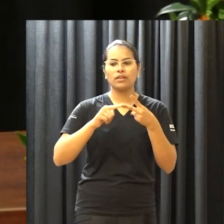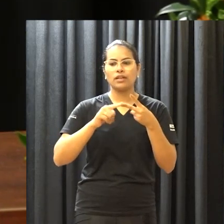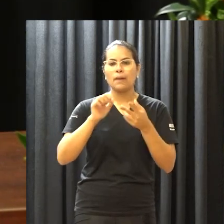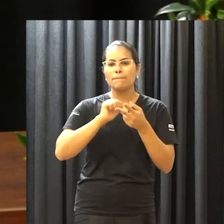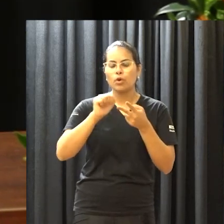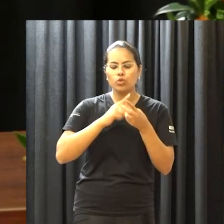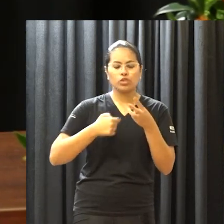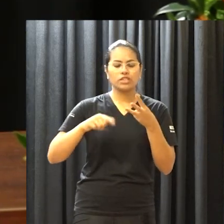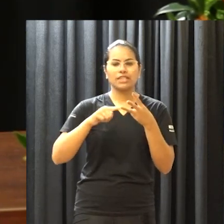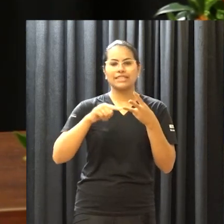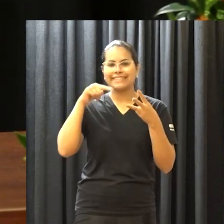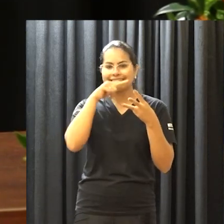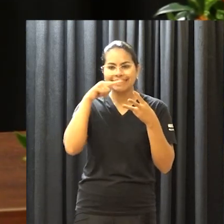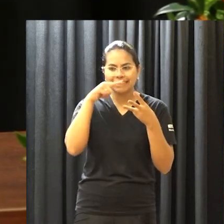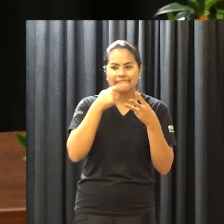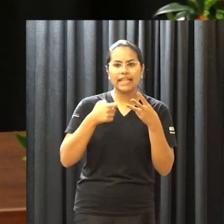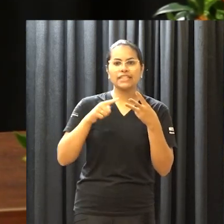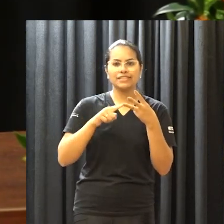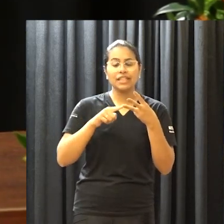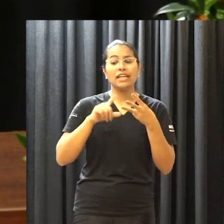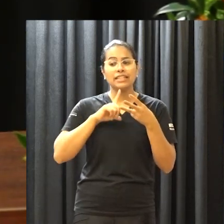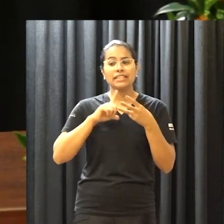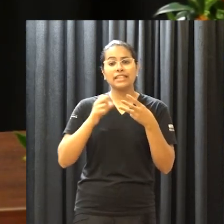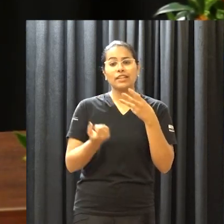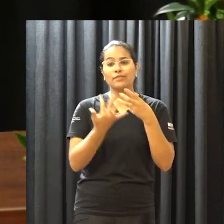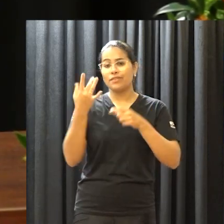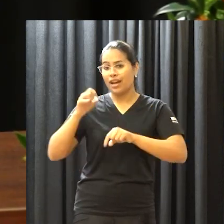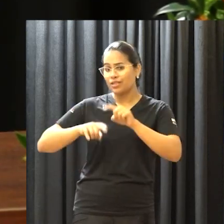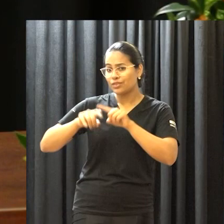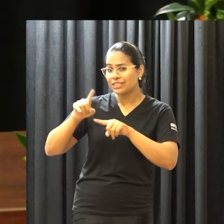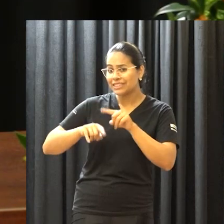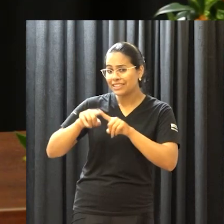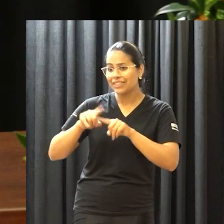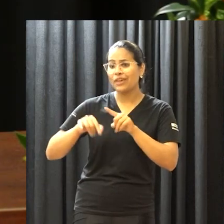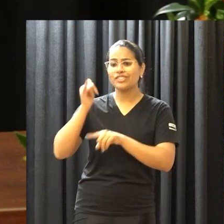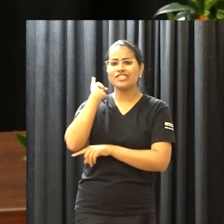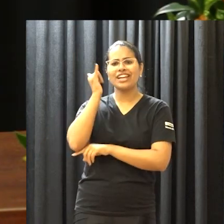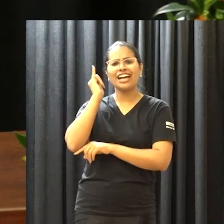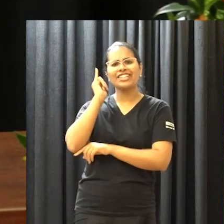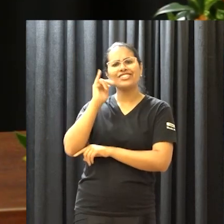E esses objetos vão aparecer no trabalho, na narrativa